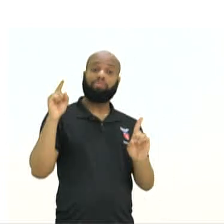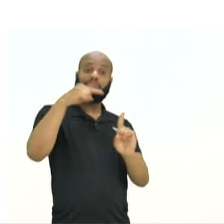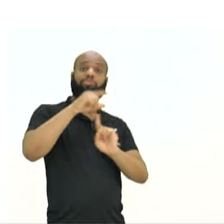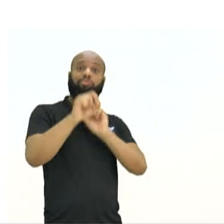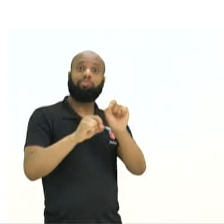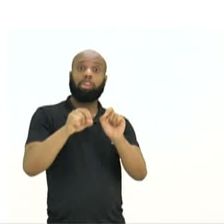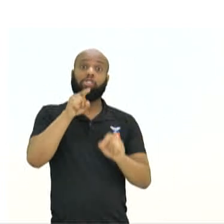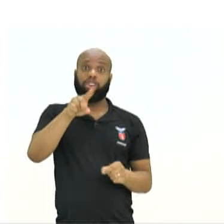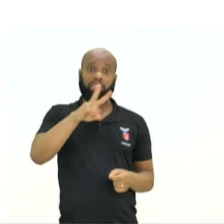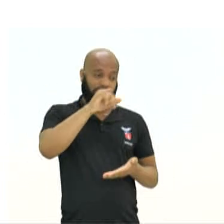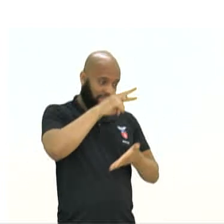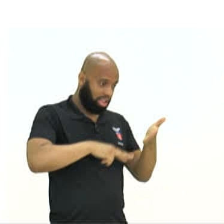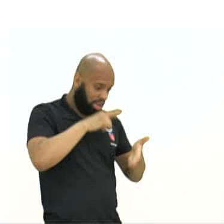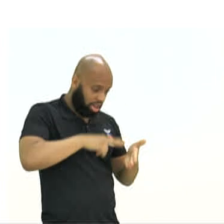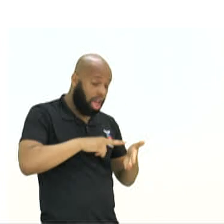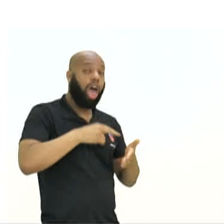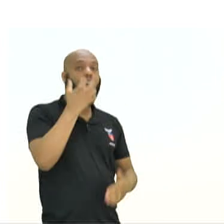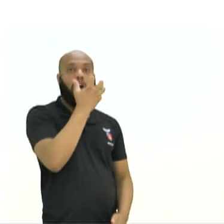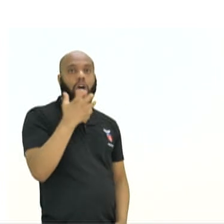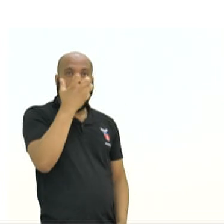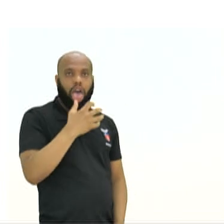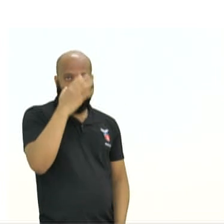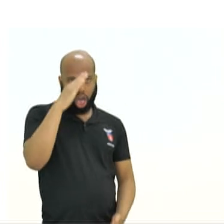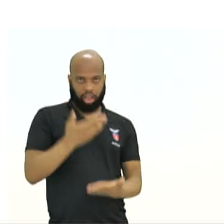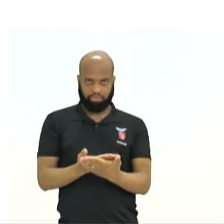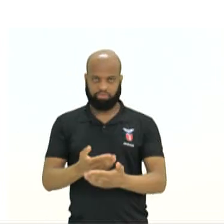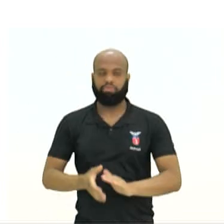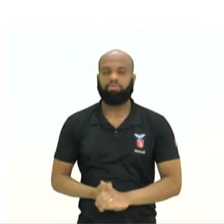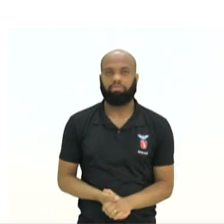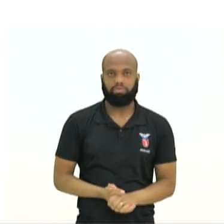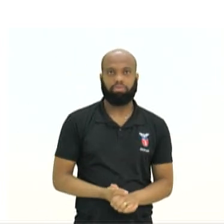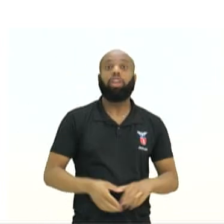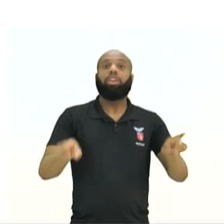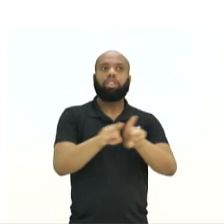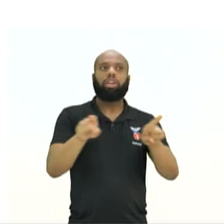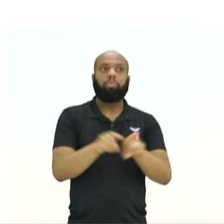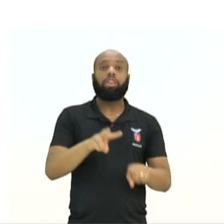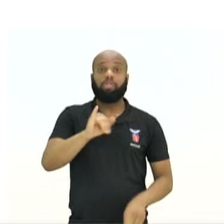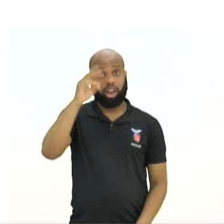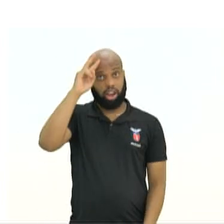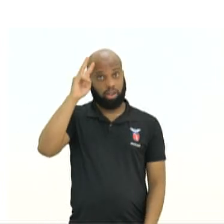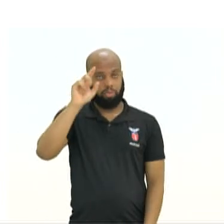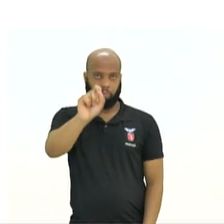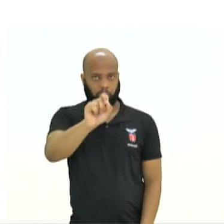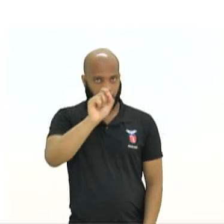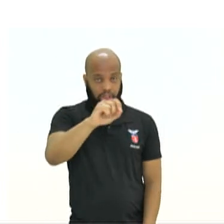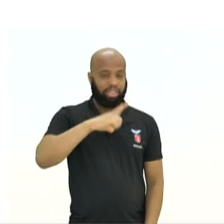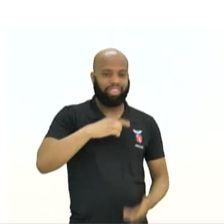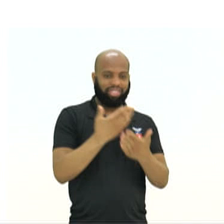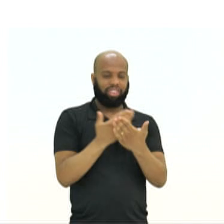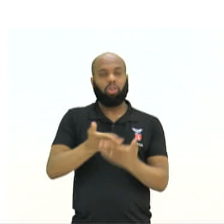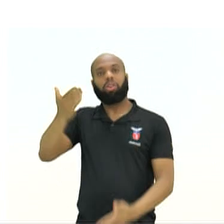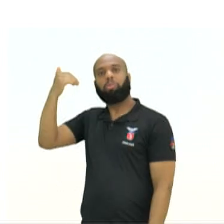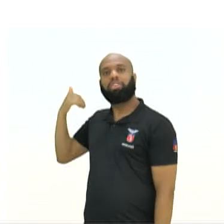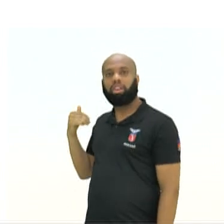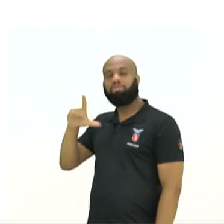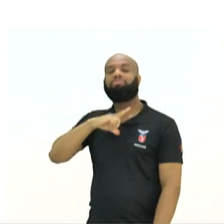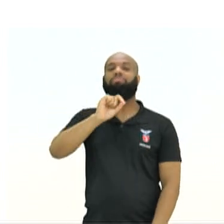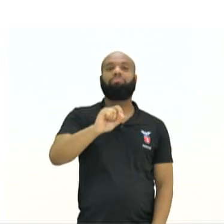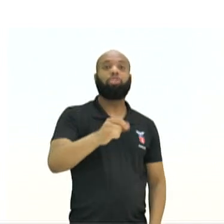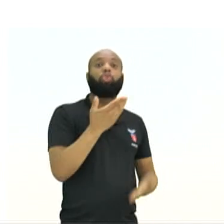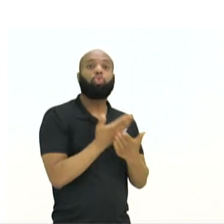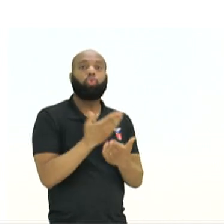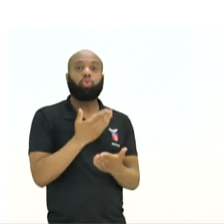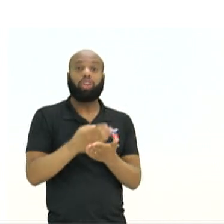de convencer o leitor, beleza? Pessoal, olha só, também vamos relembrar o seguinte: nas aulas anteriores, nós vimos